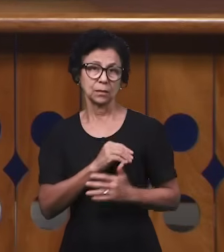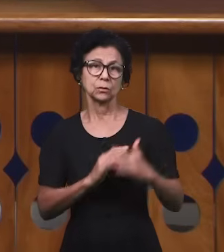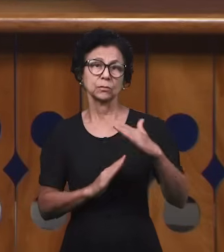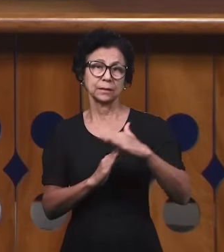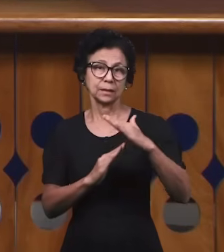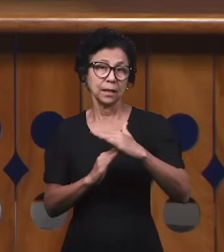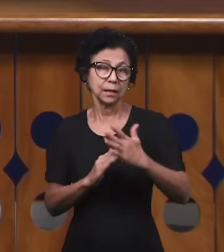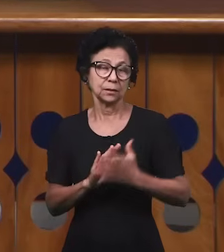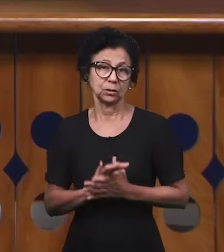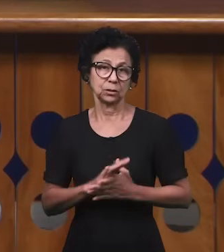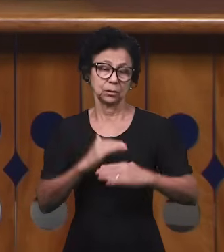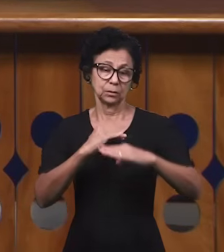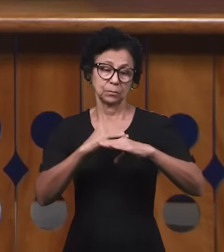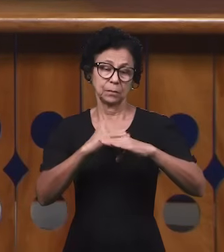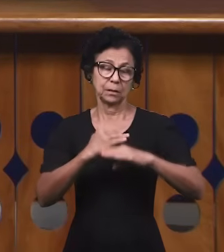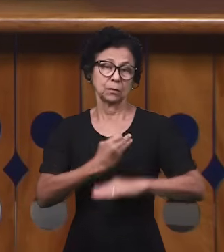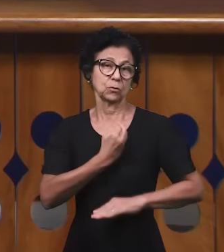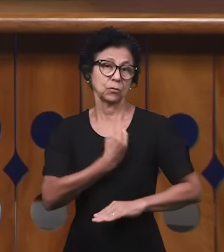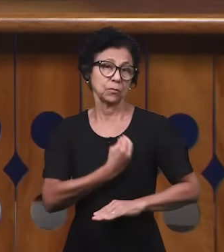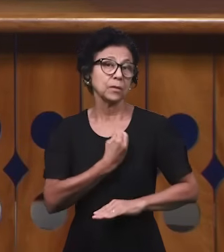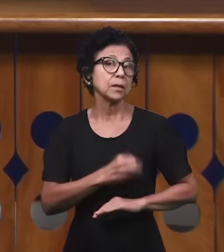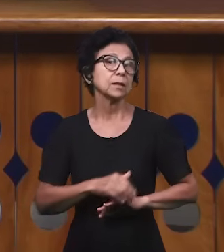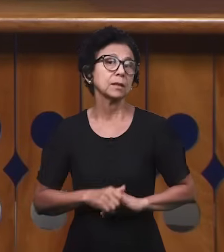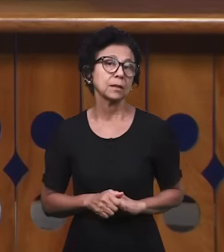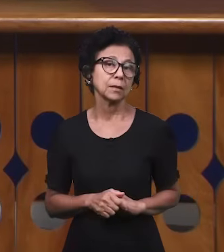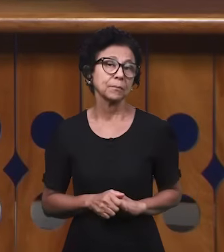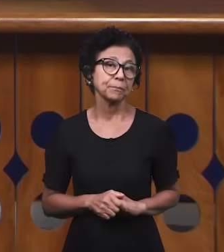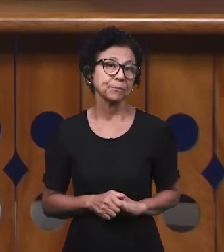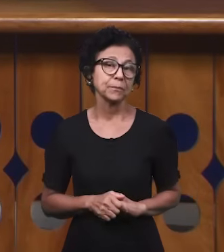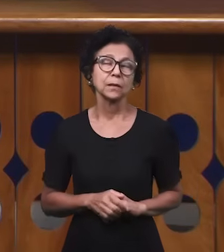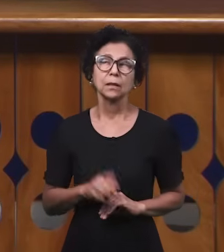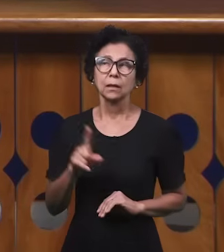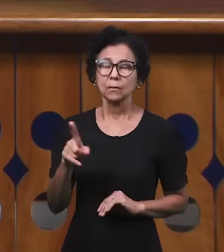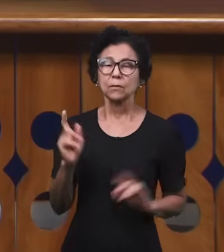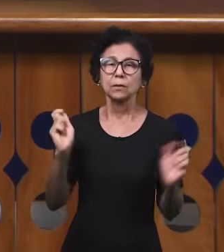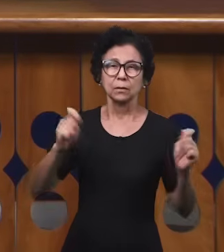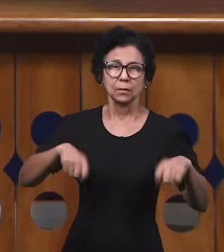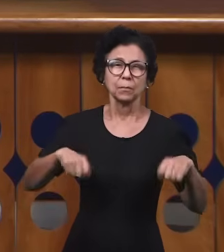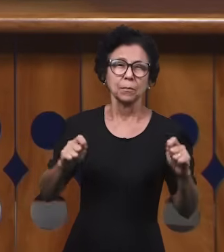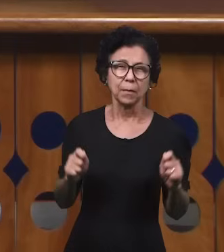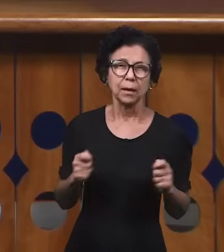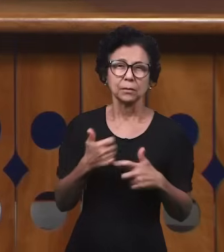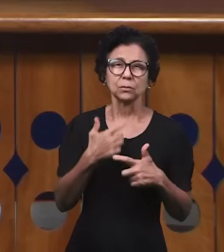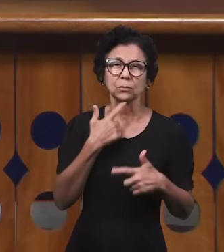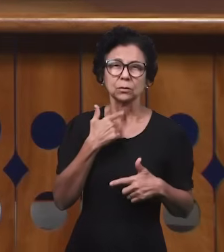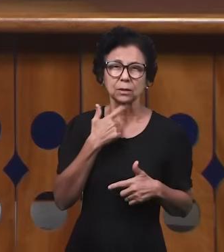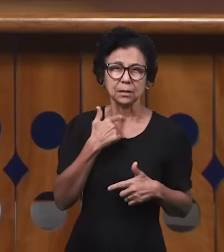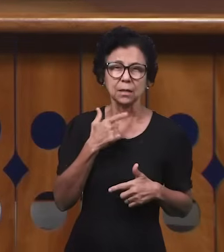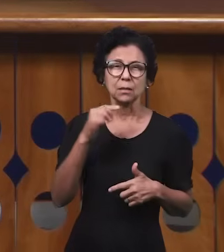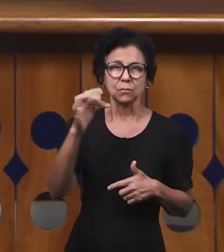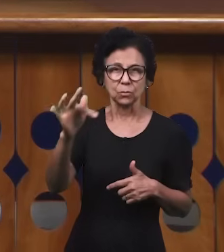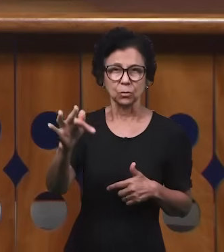profissão. Essa profissão vai me dar isso, essa condição, daquilo que eu almejo, daquilo que eu desejo?